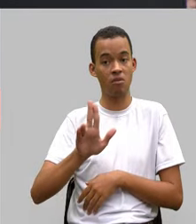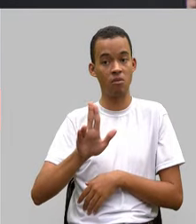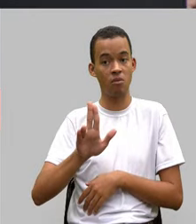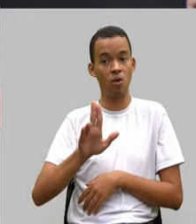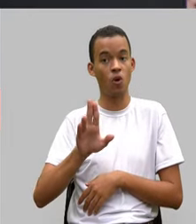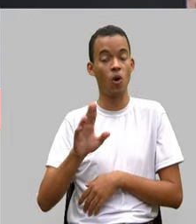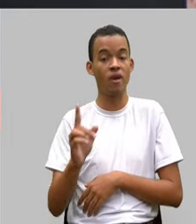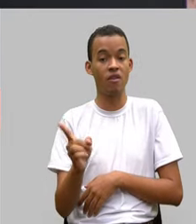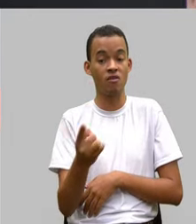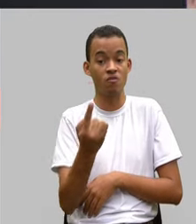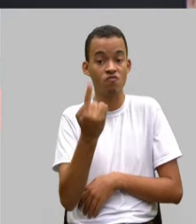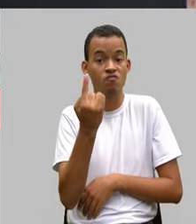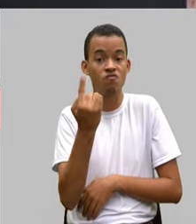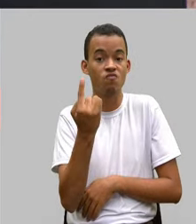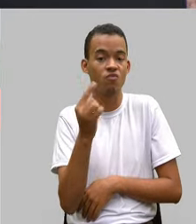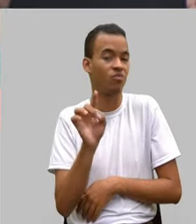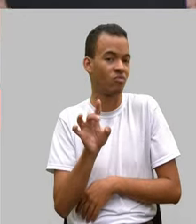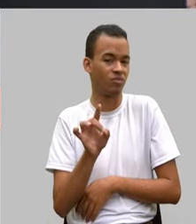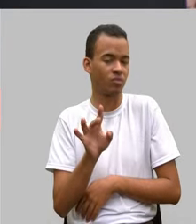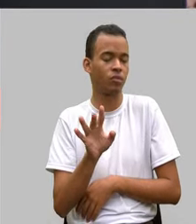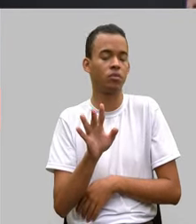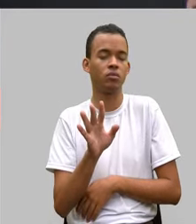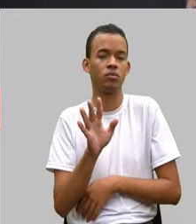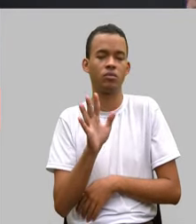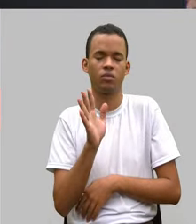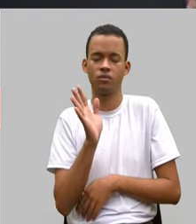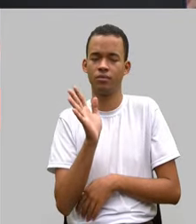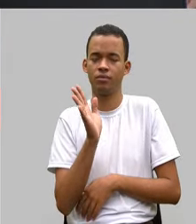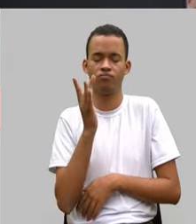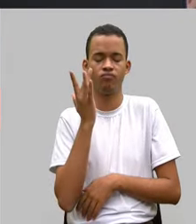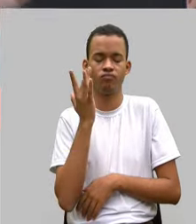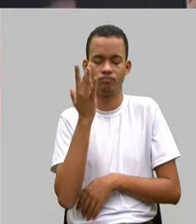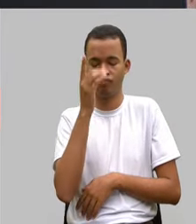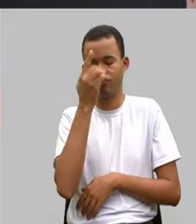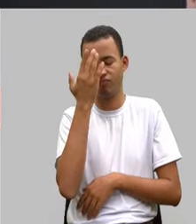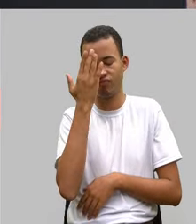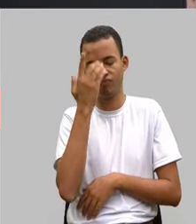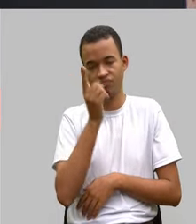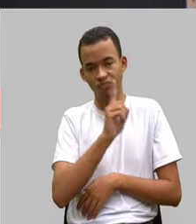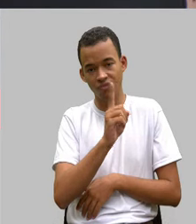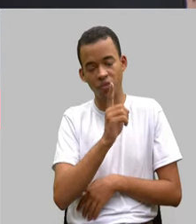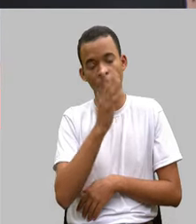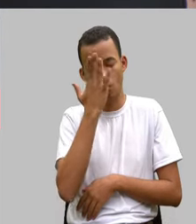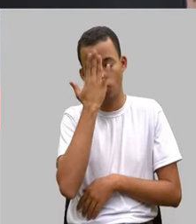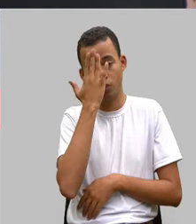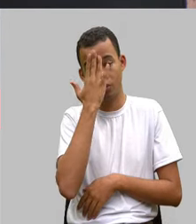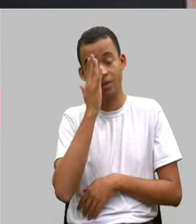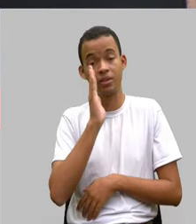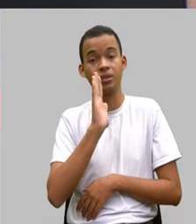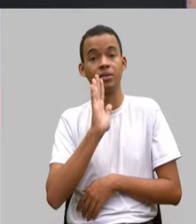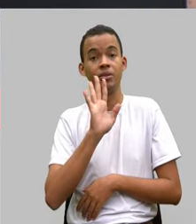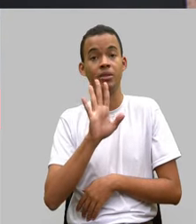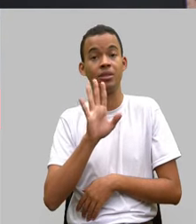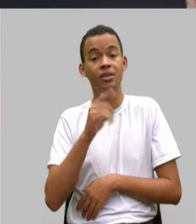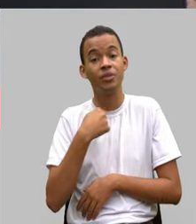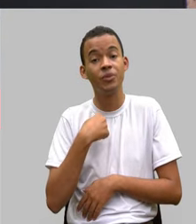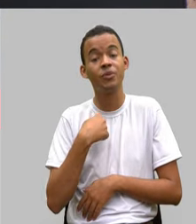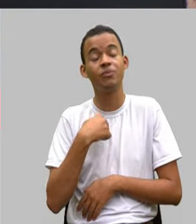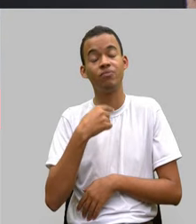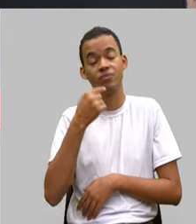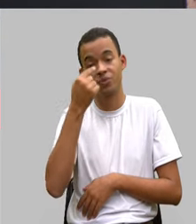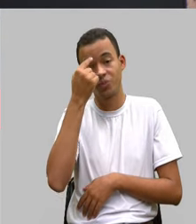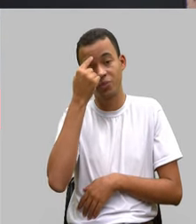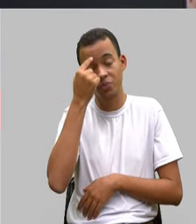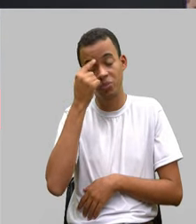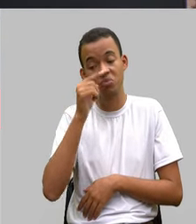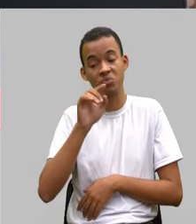substância eu simplesmente achava que era eh somente uma coisa quando